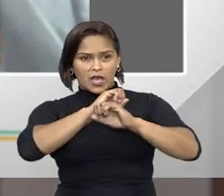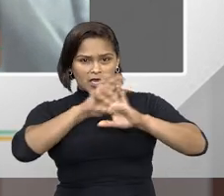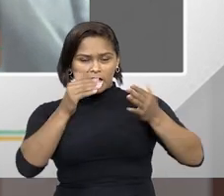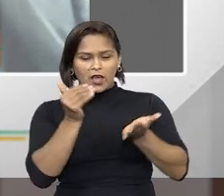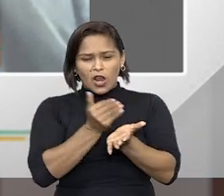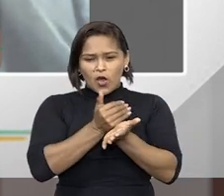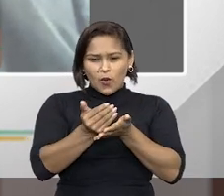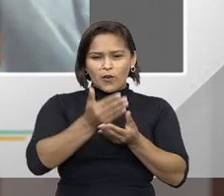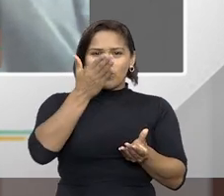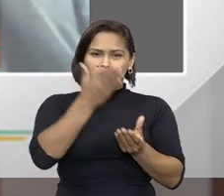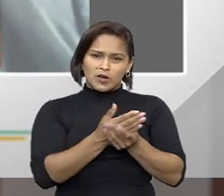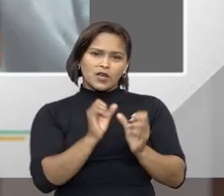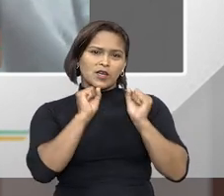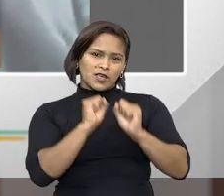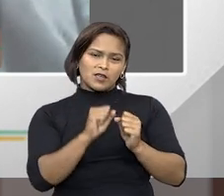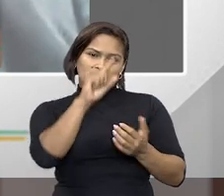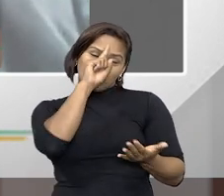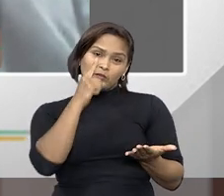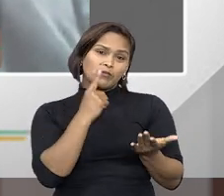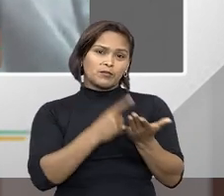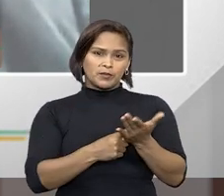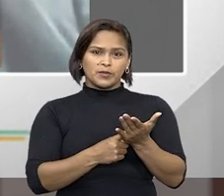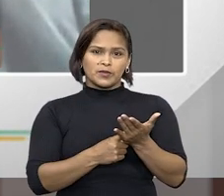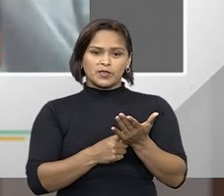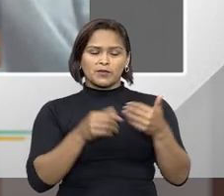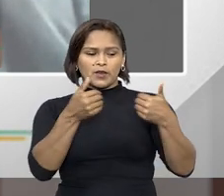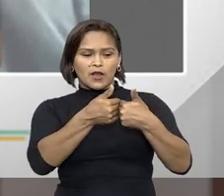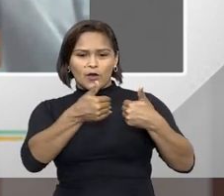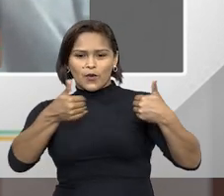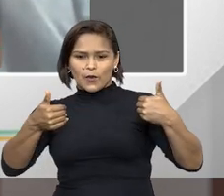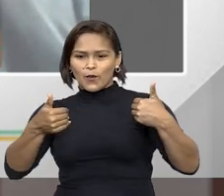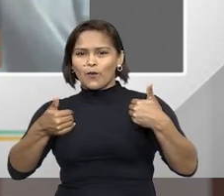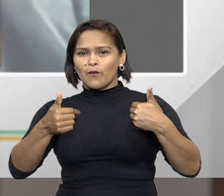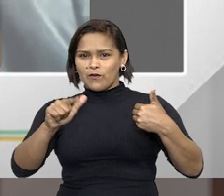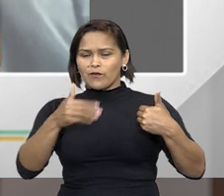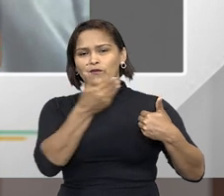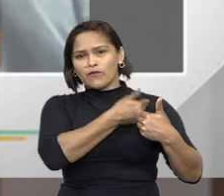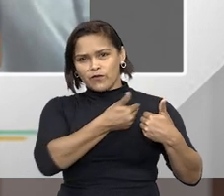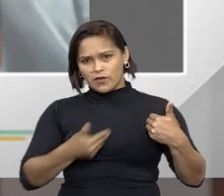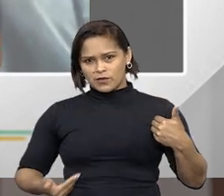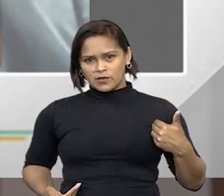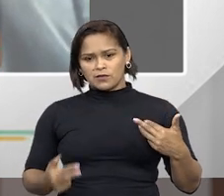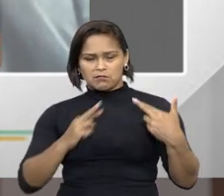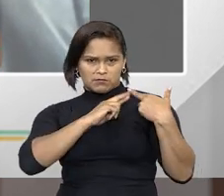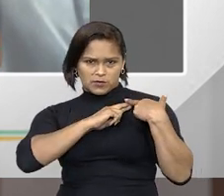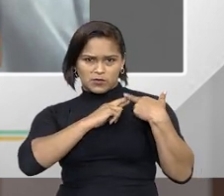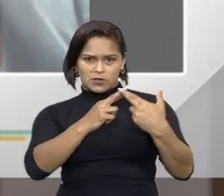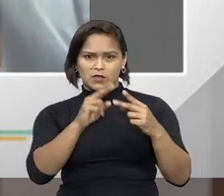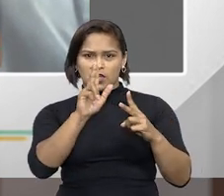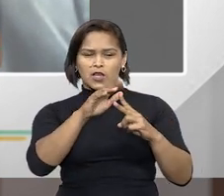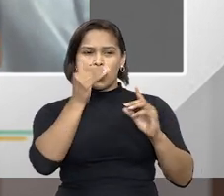pode determinar o afastamento dos réus governadores.